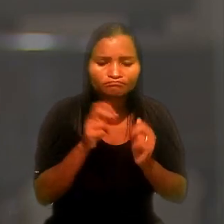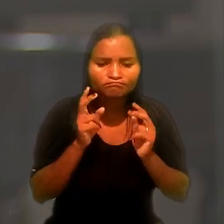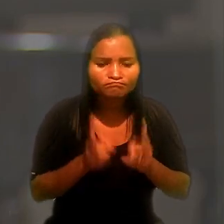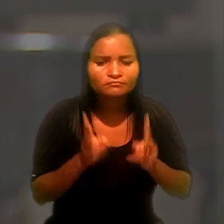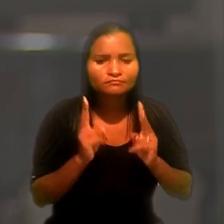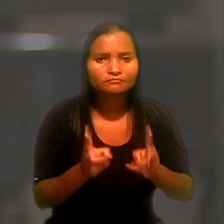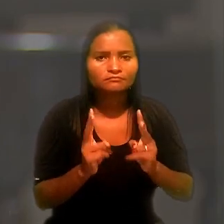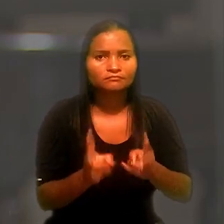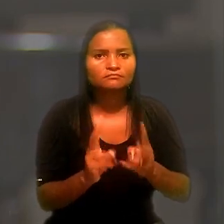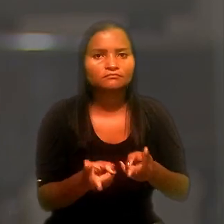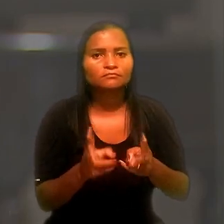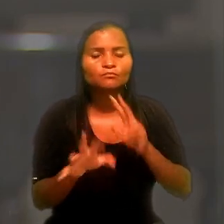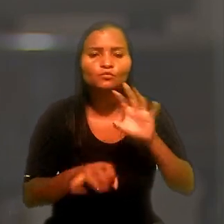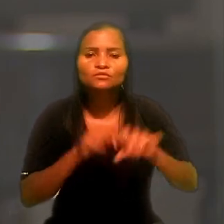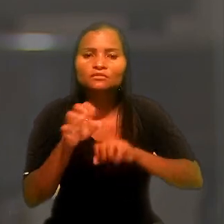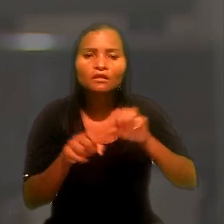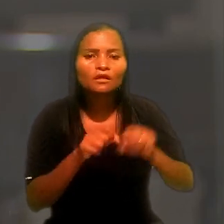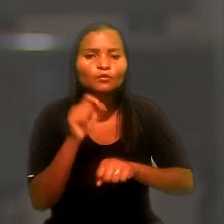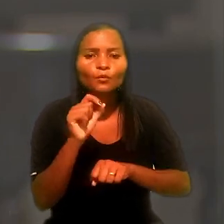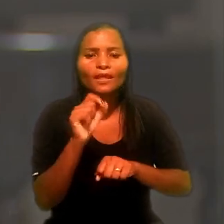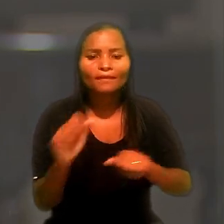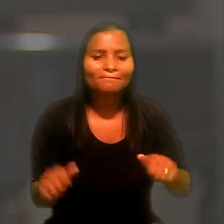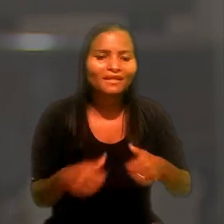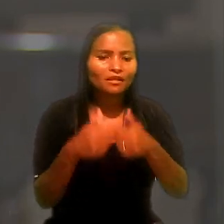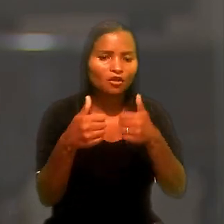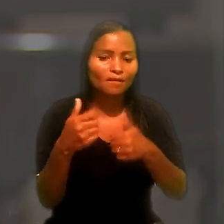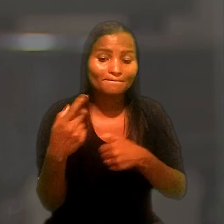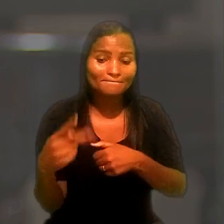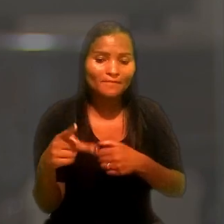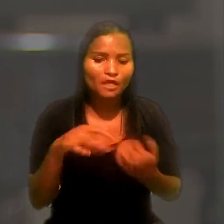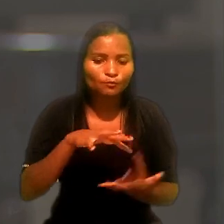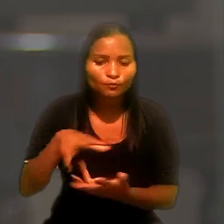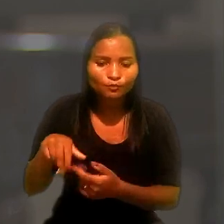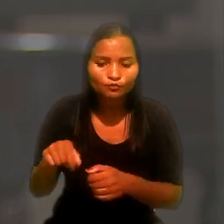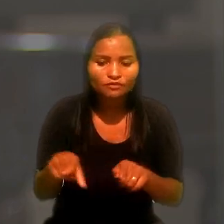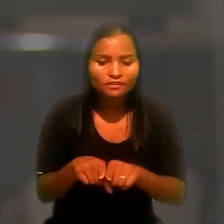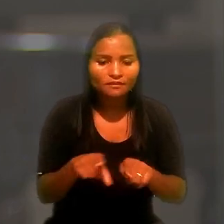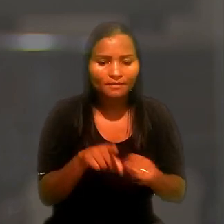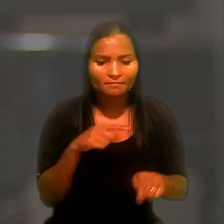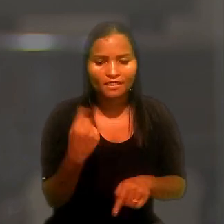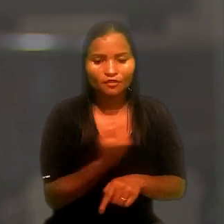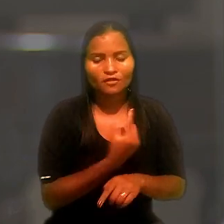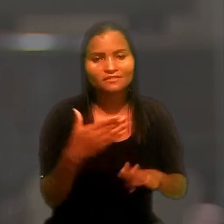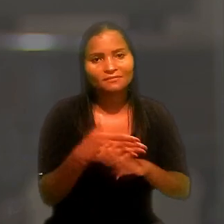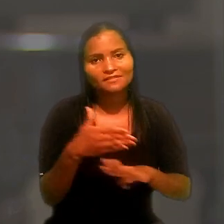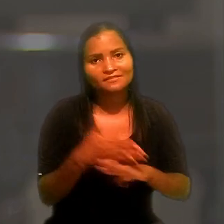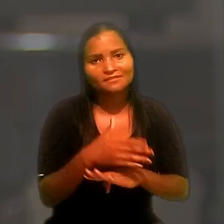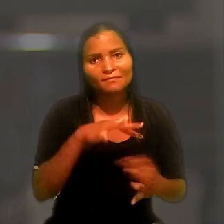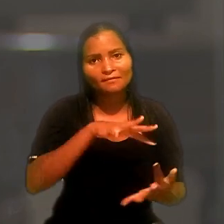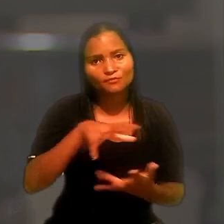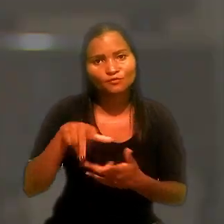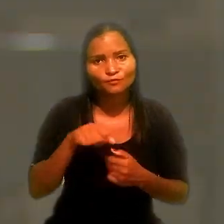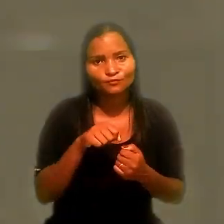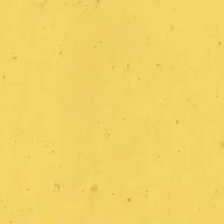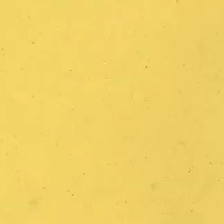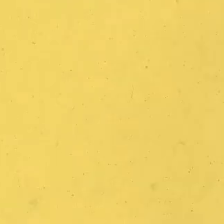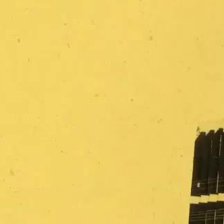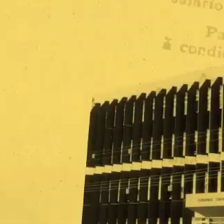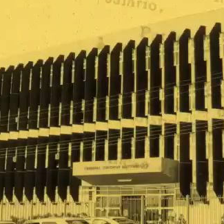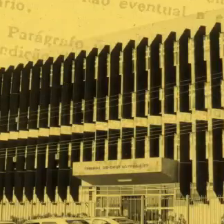sempre buscando aquilo que é melhor para o mundo e para nós, integrantes desse próprio mundo.